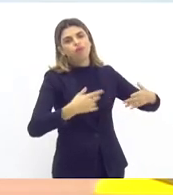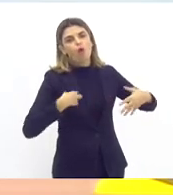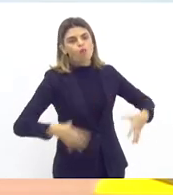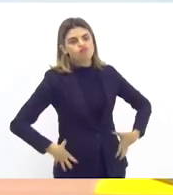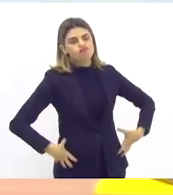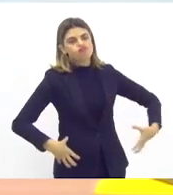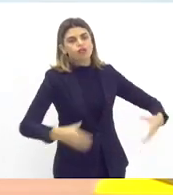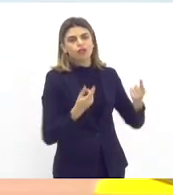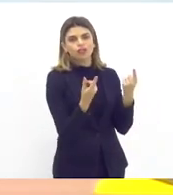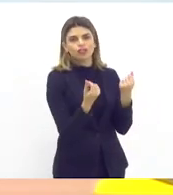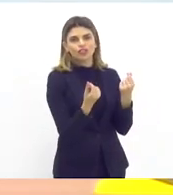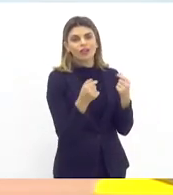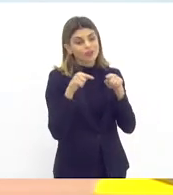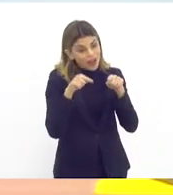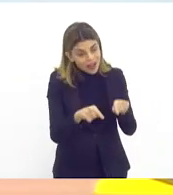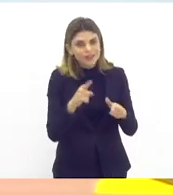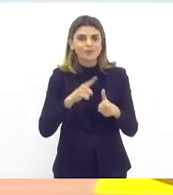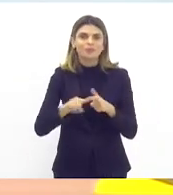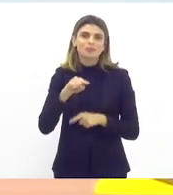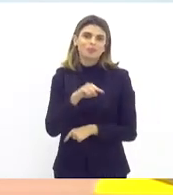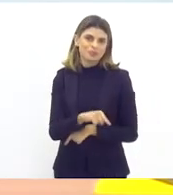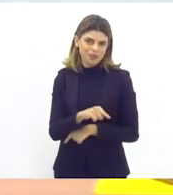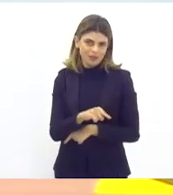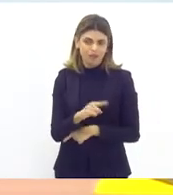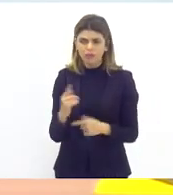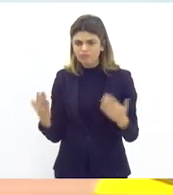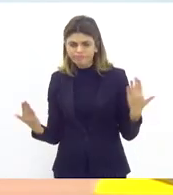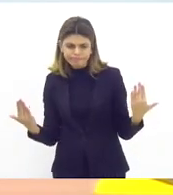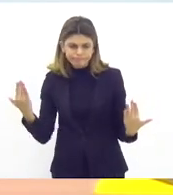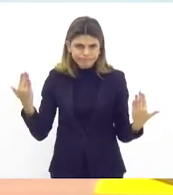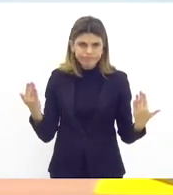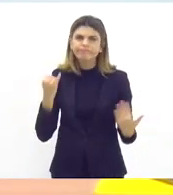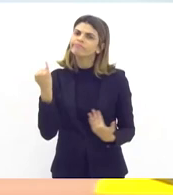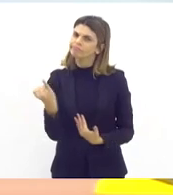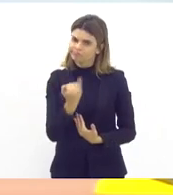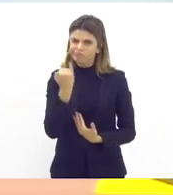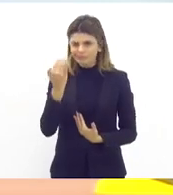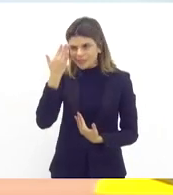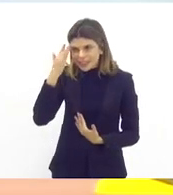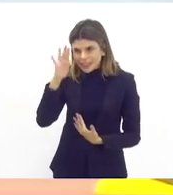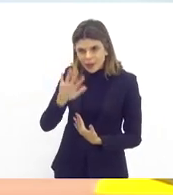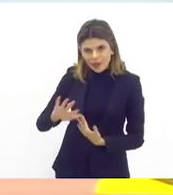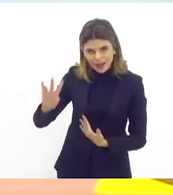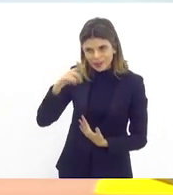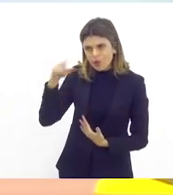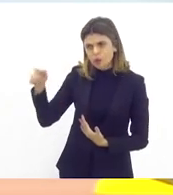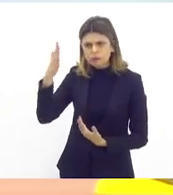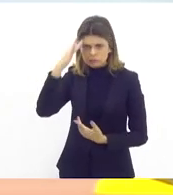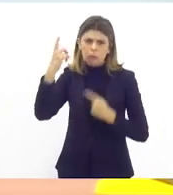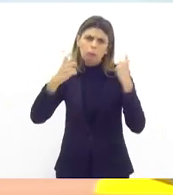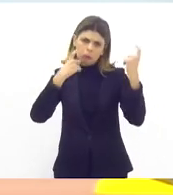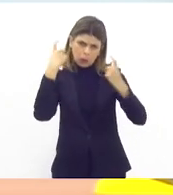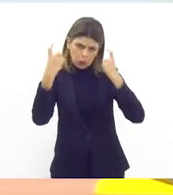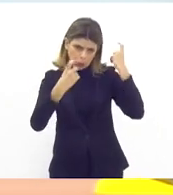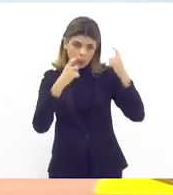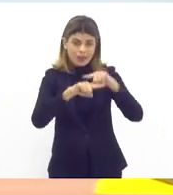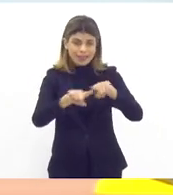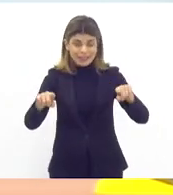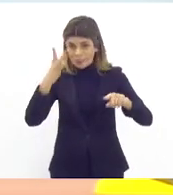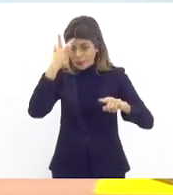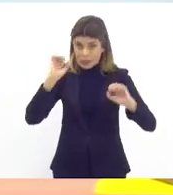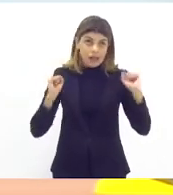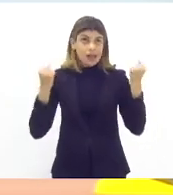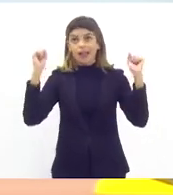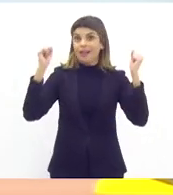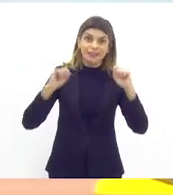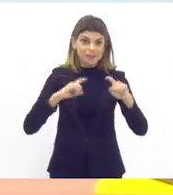que gera um monte de distorção. Então, acho que esse é o ponto importante, está certo, deputado? Eu entendo a preocupação, mas aí vem essa gritaria, como